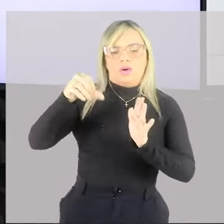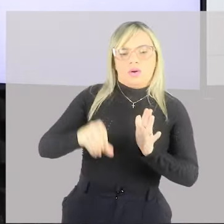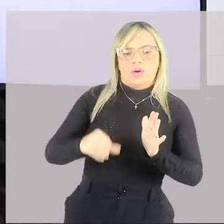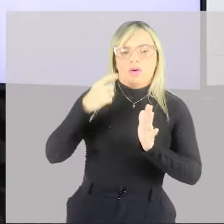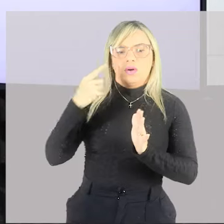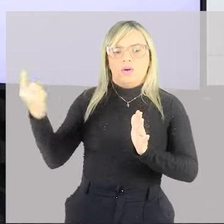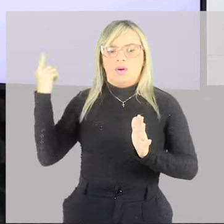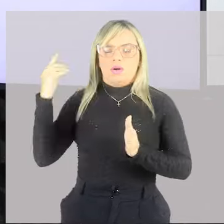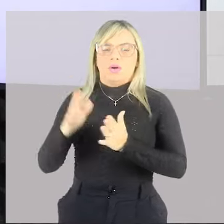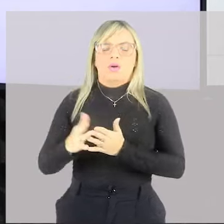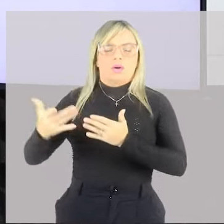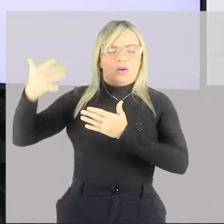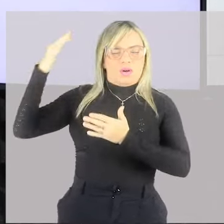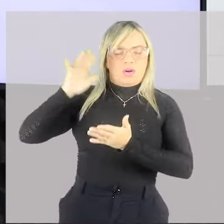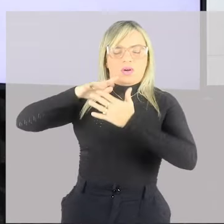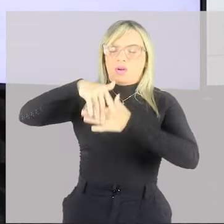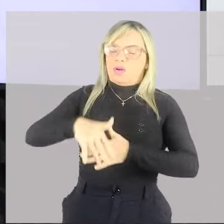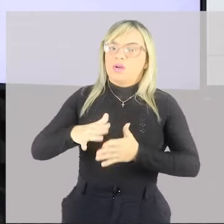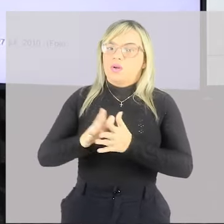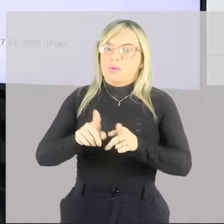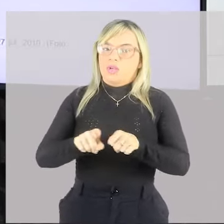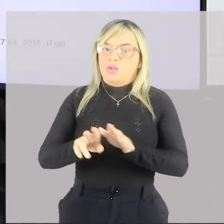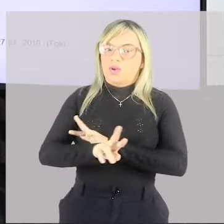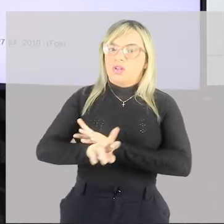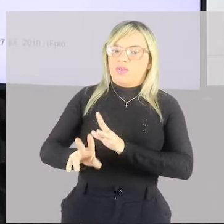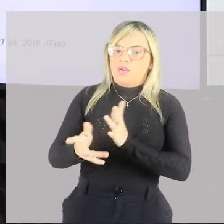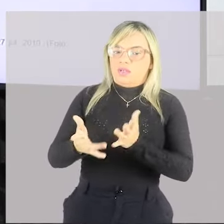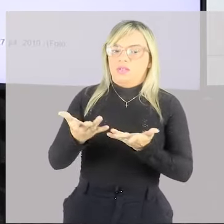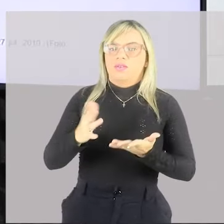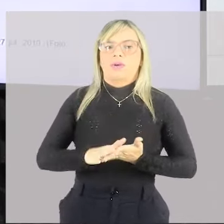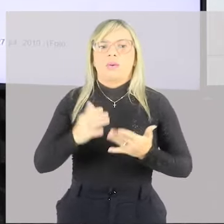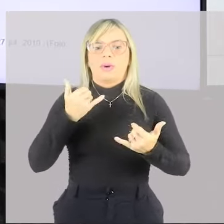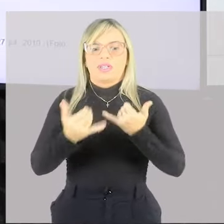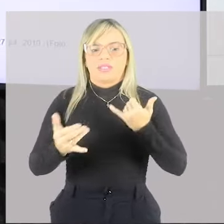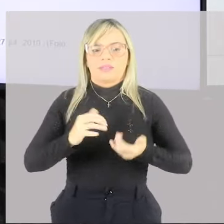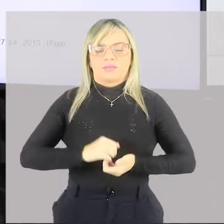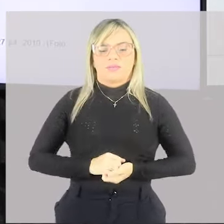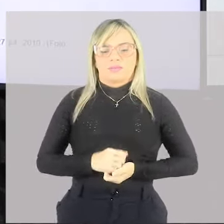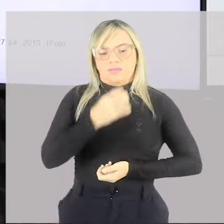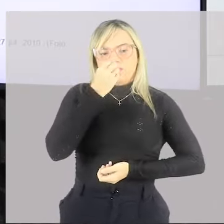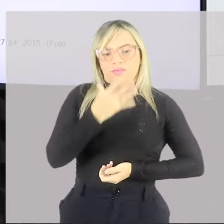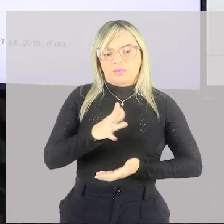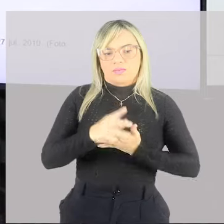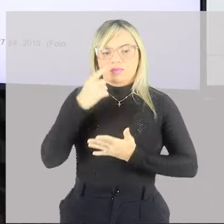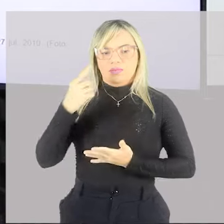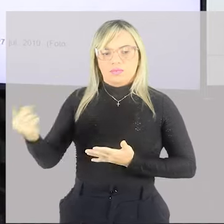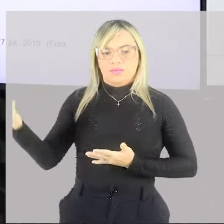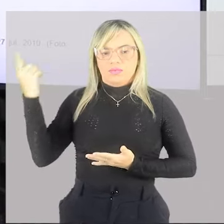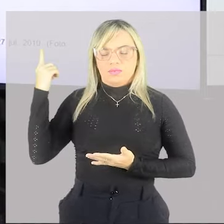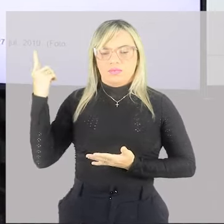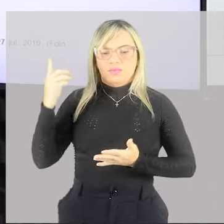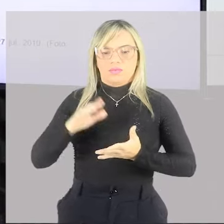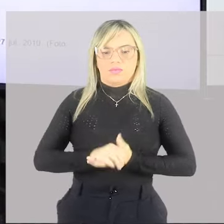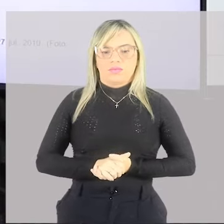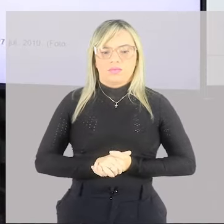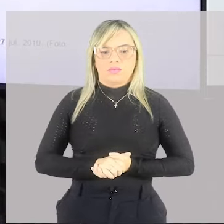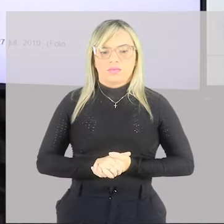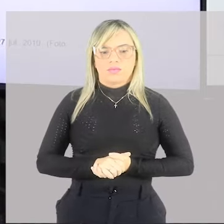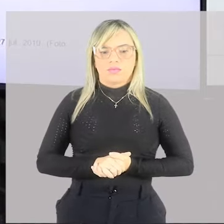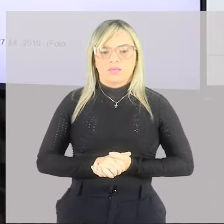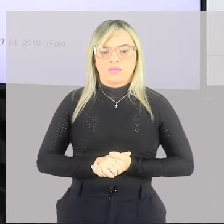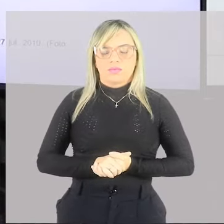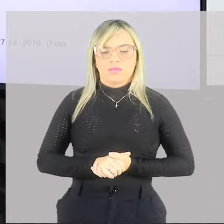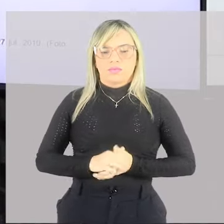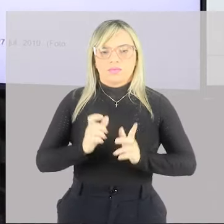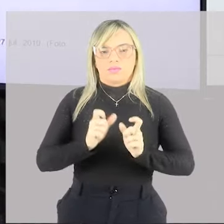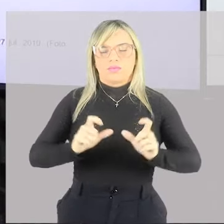pré-história não era diferente Ok próxima questão bom Toca do salit no Piauí e arte urbana